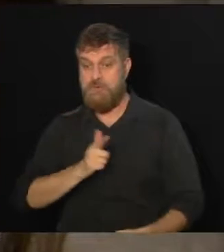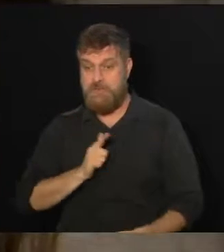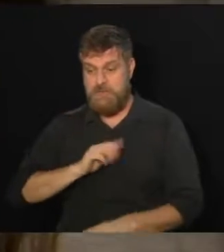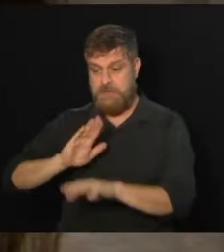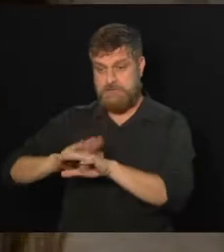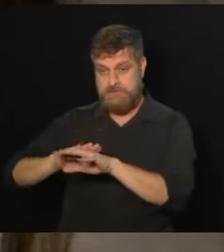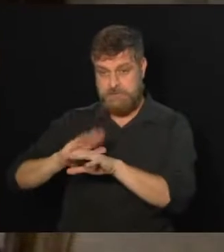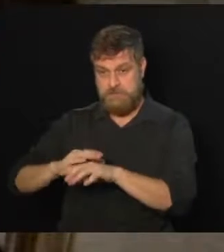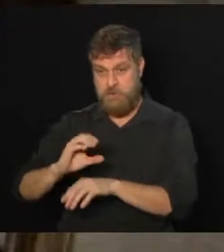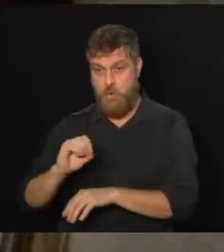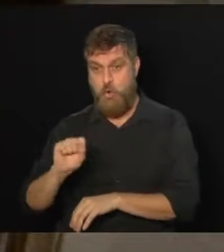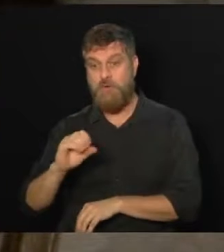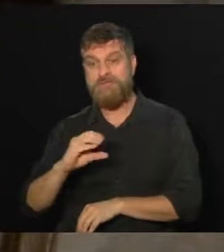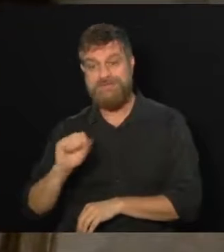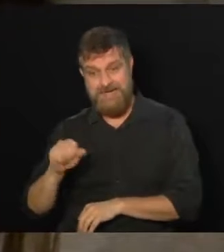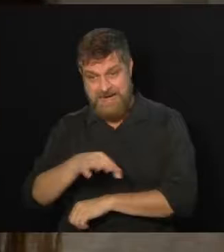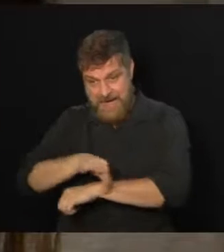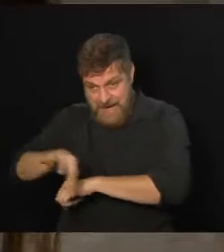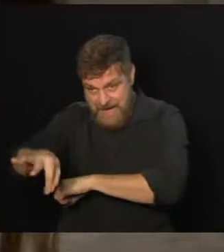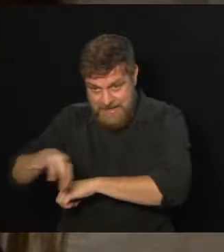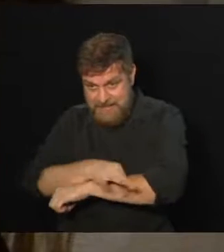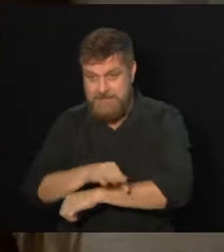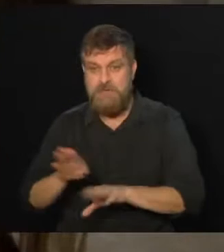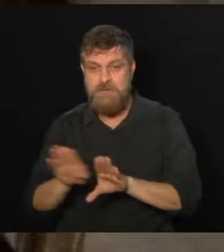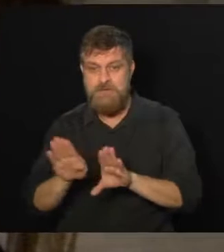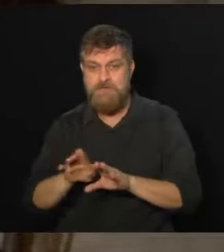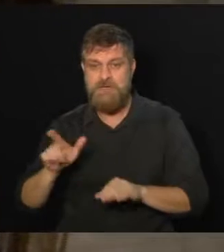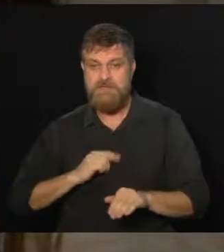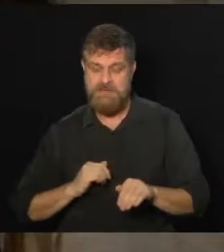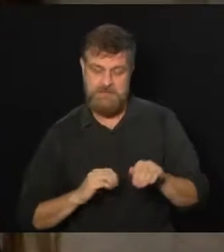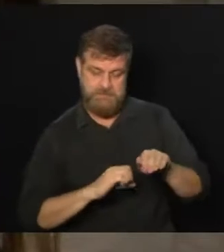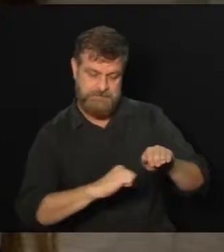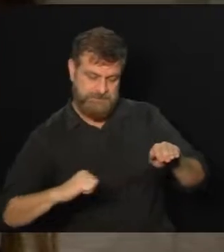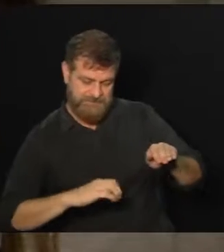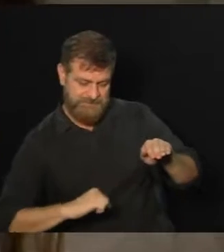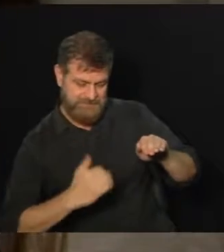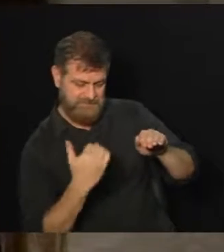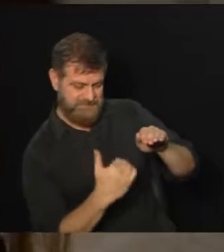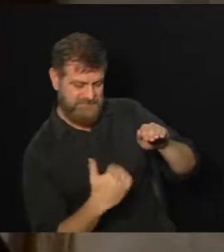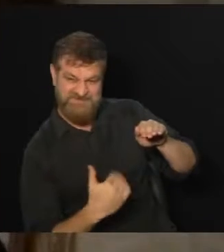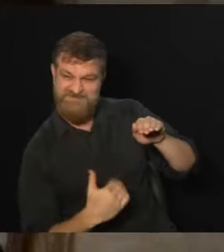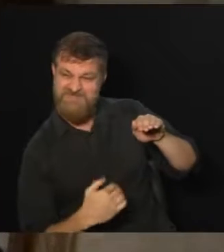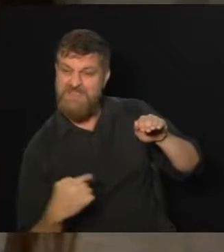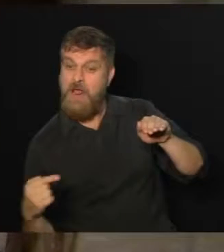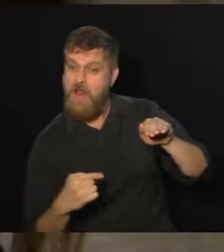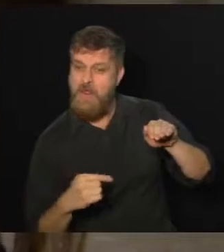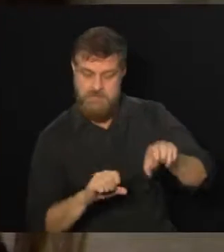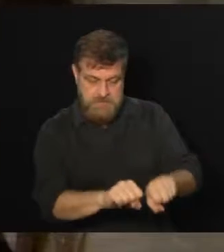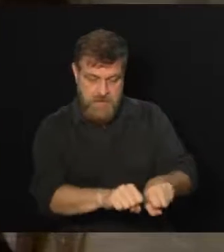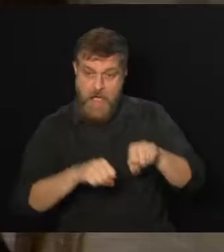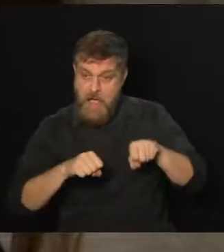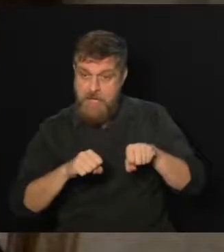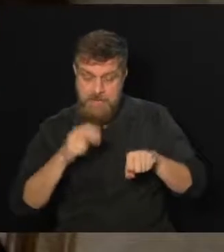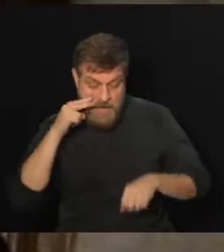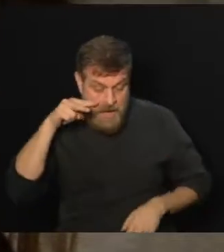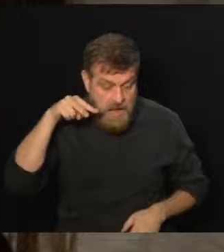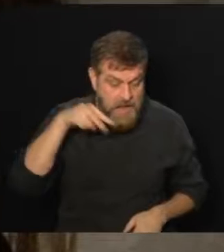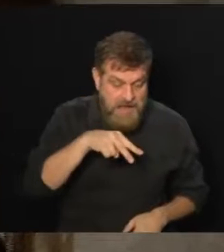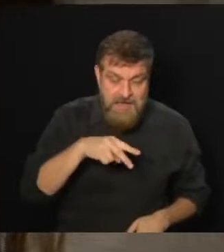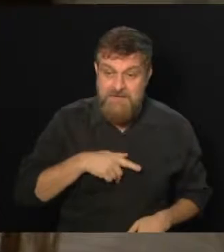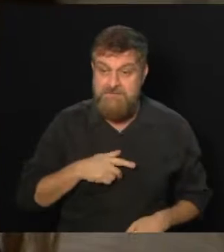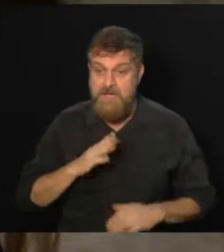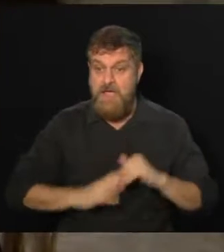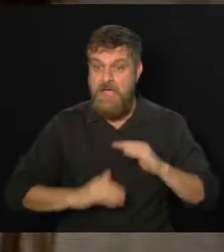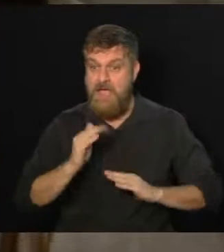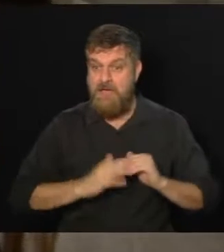momento, a gente tem um lugar que a gente chama das gavetas, né, do Oscar Niemeyer, que é onde você abre a gaveta e consegue ver algumas obras